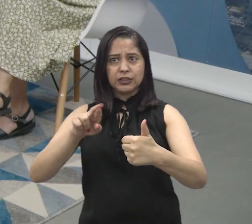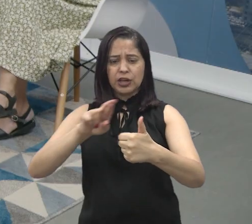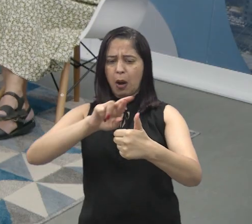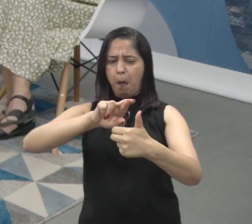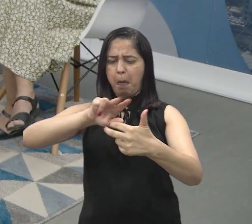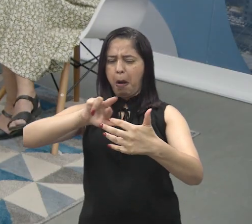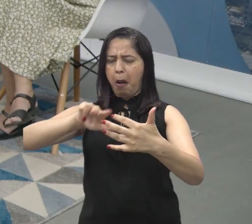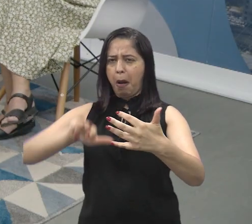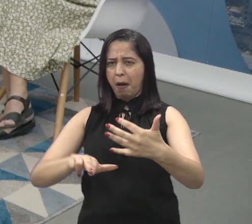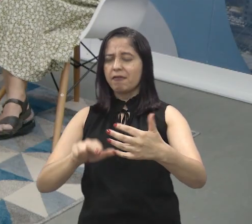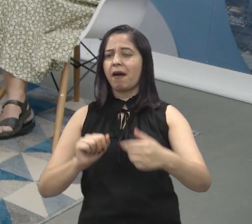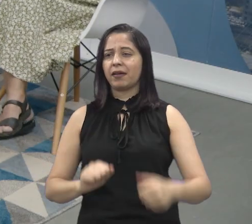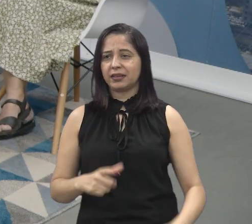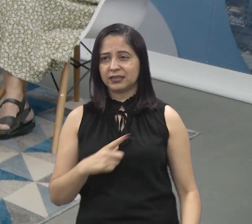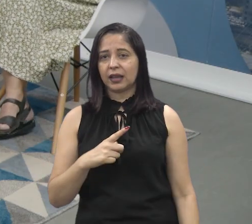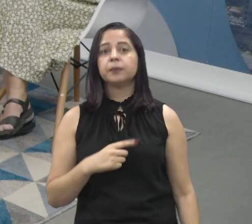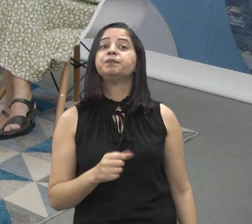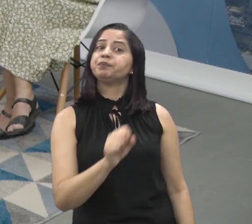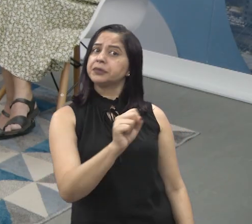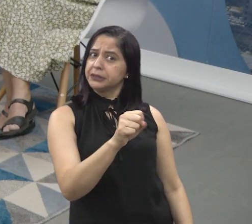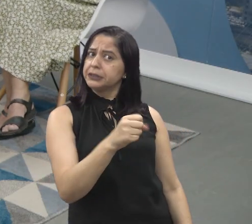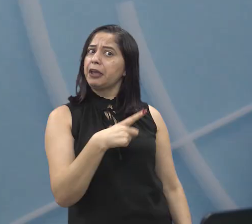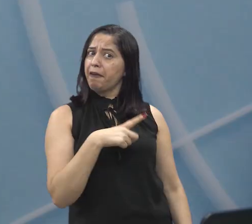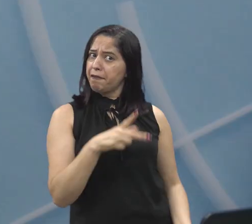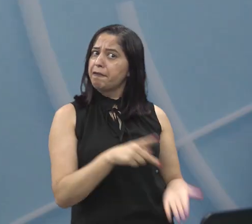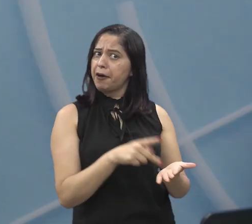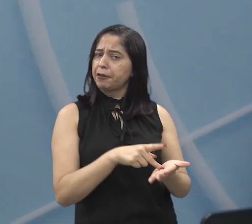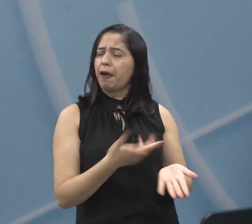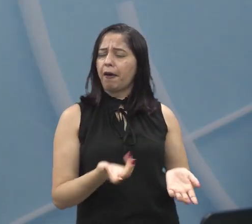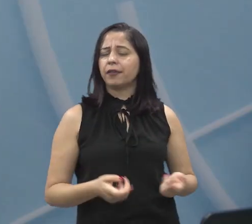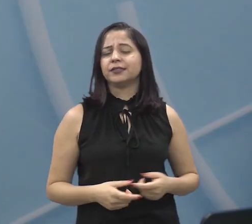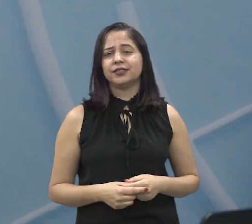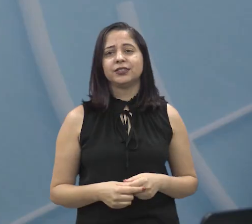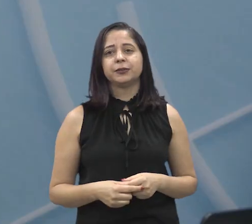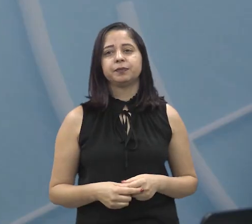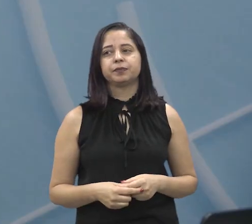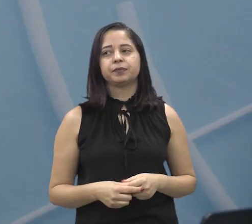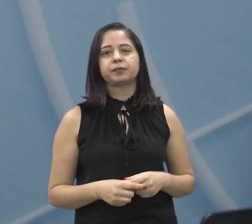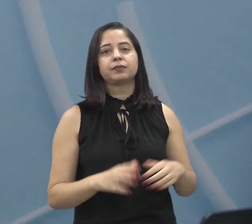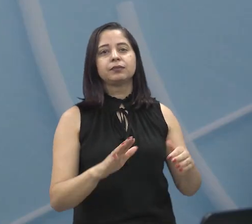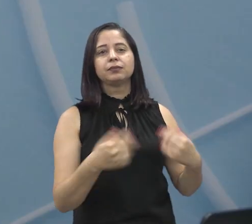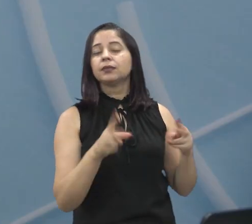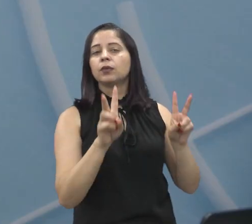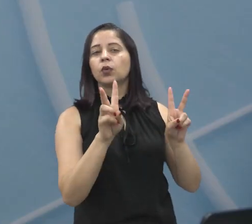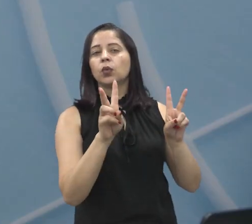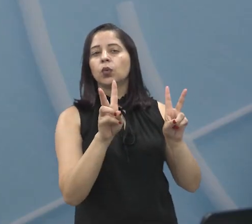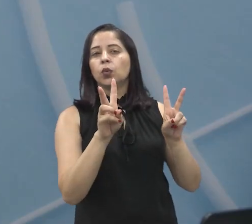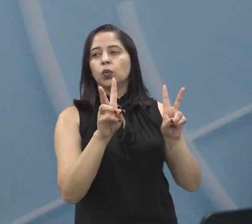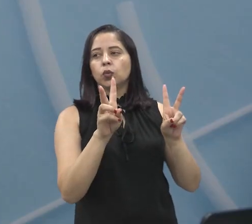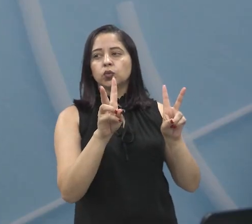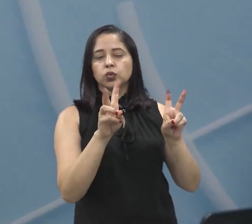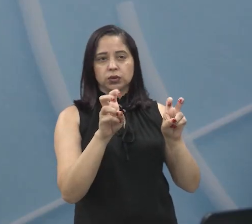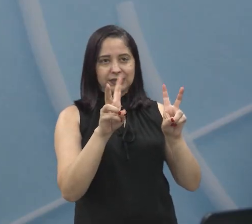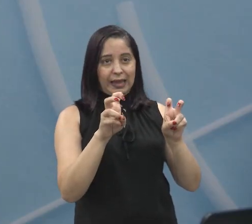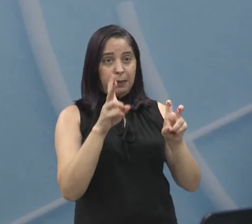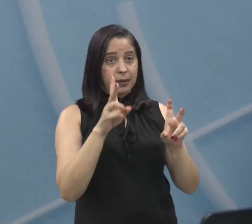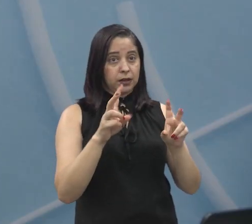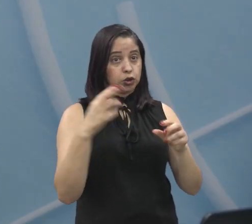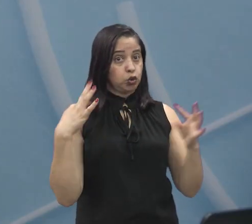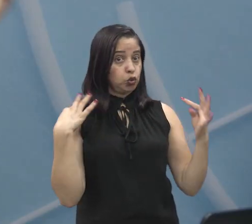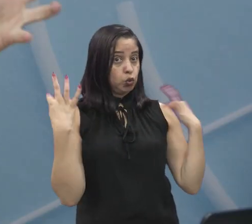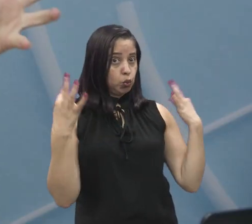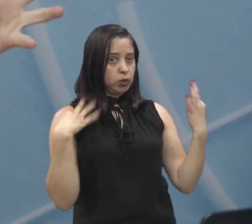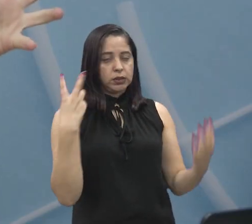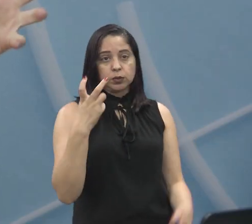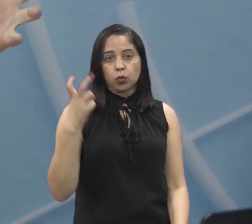religiões. Sim, é bem plural. E quando a gente fala, né, falando do turismo cultural,